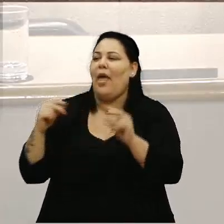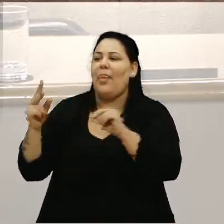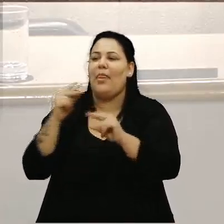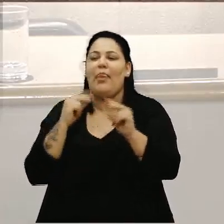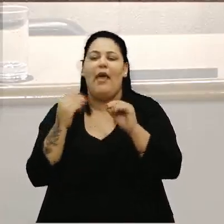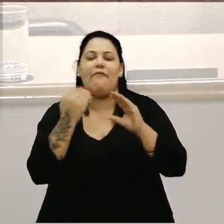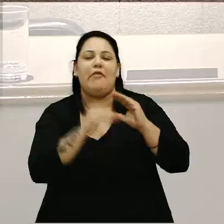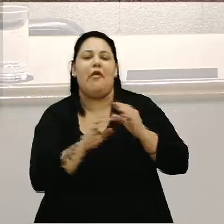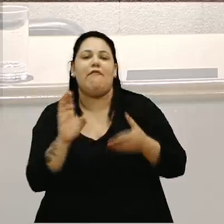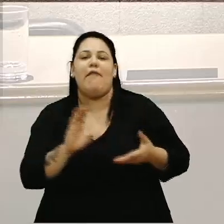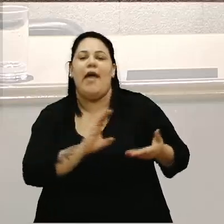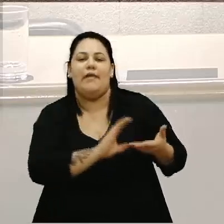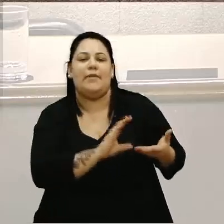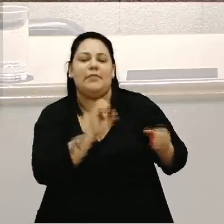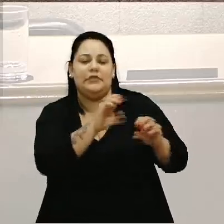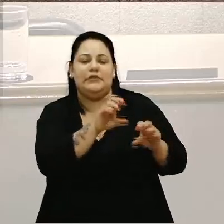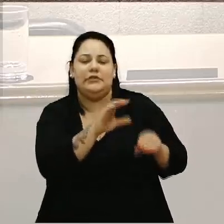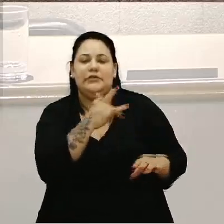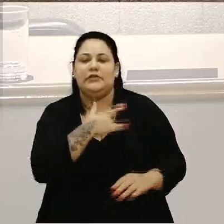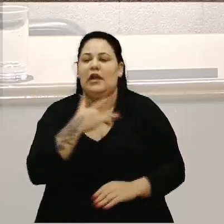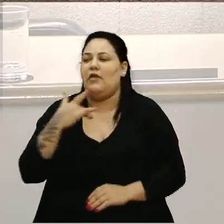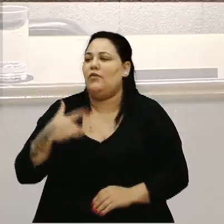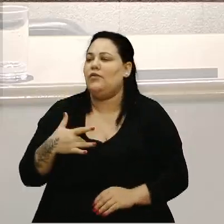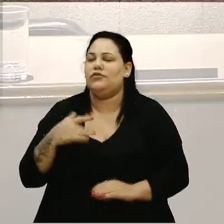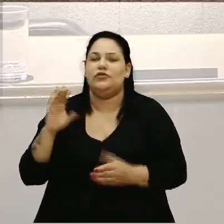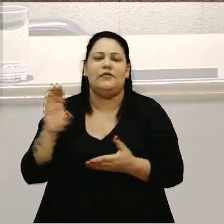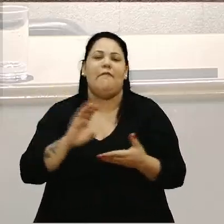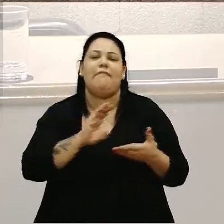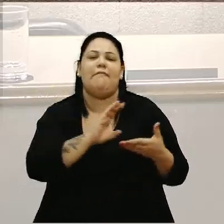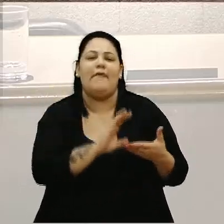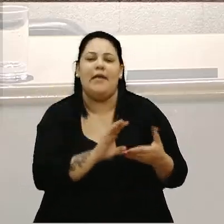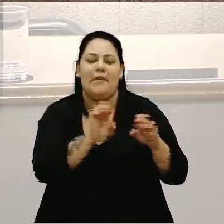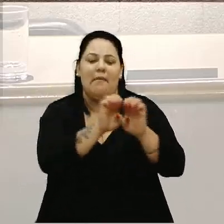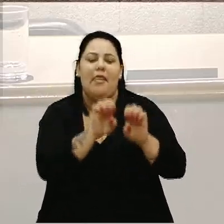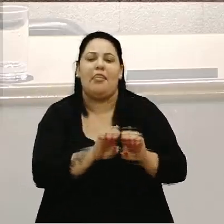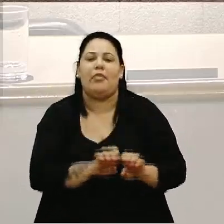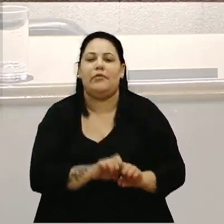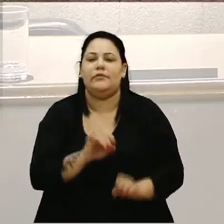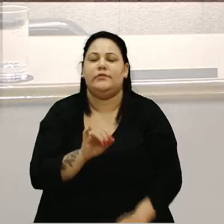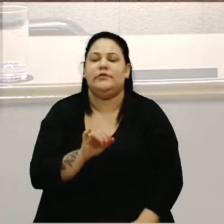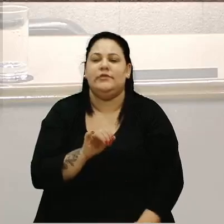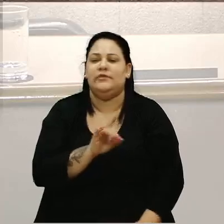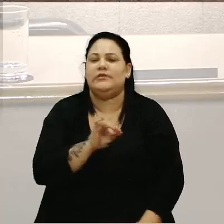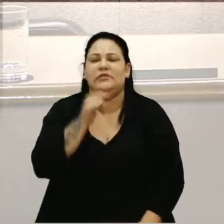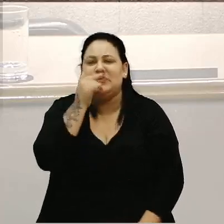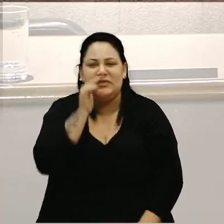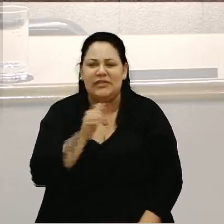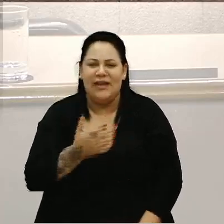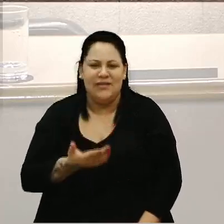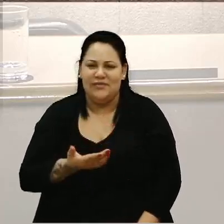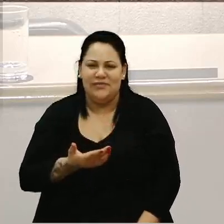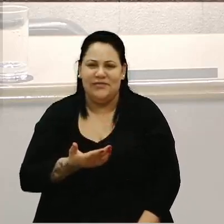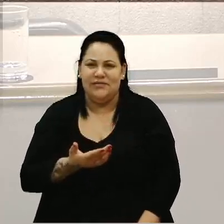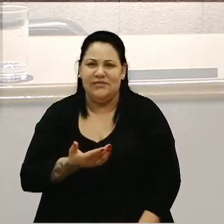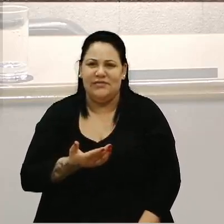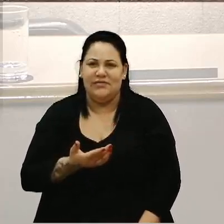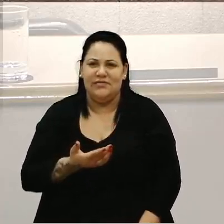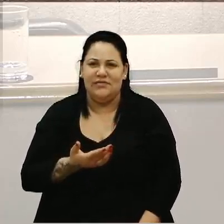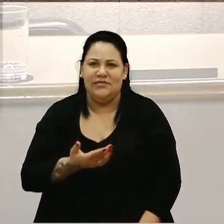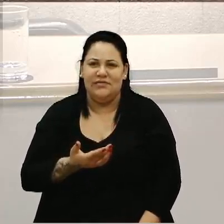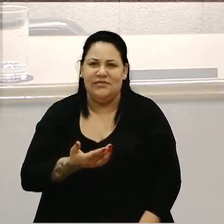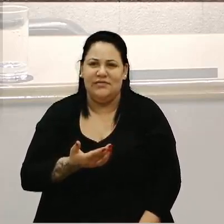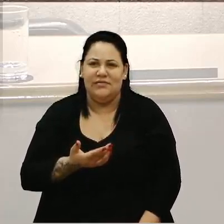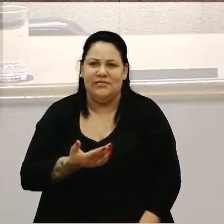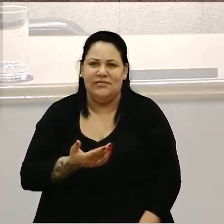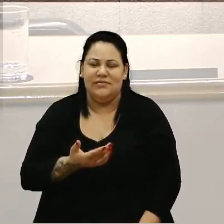educação, mandamos dinheiro para a saúde, mandamos dinheiro para a infraestrutura, e a gente não consegue palpar e